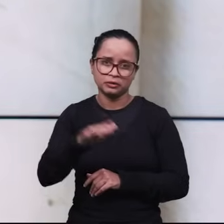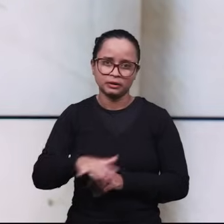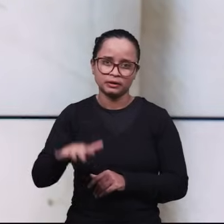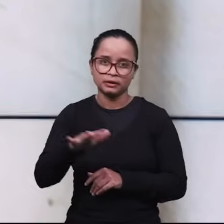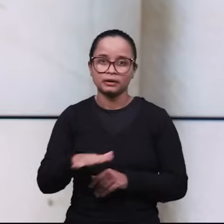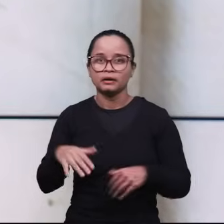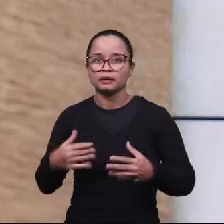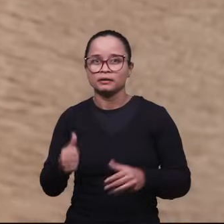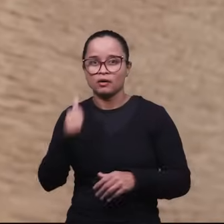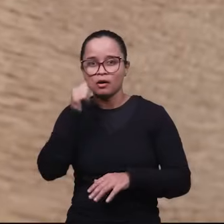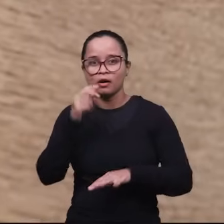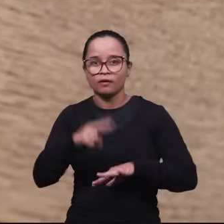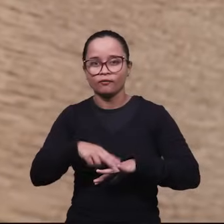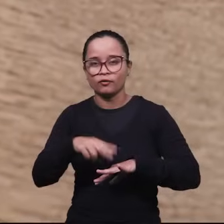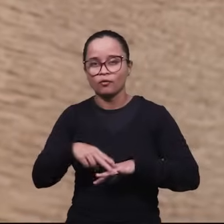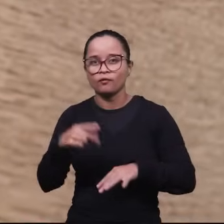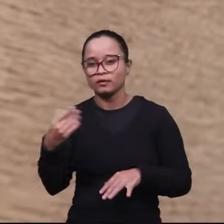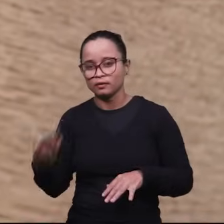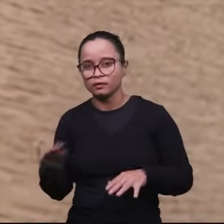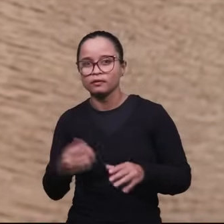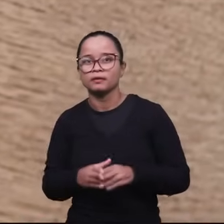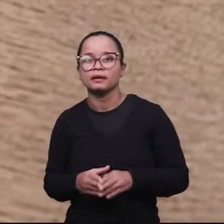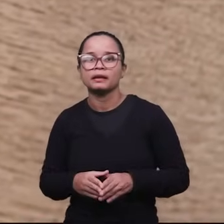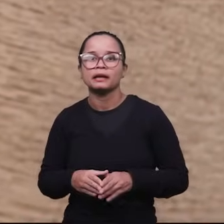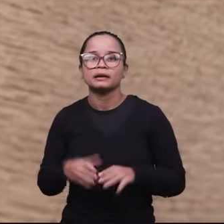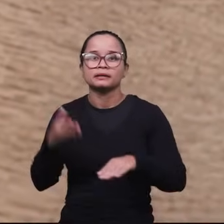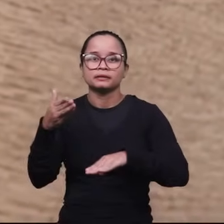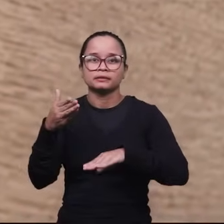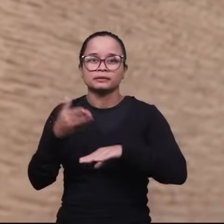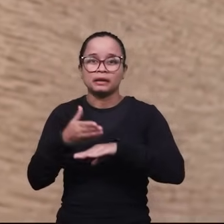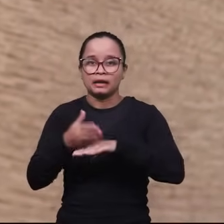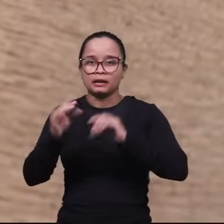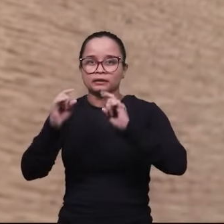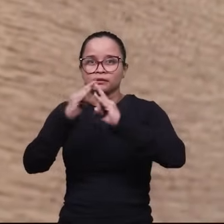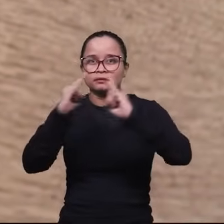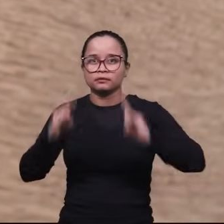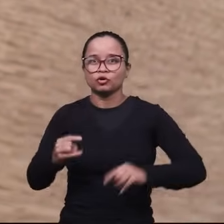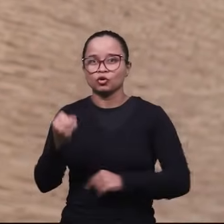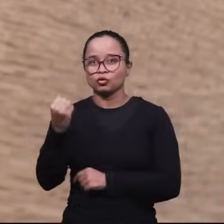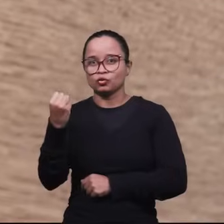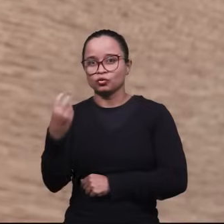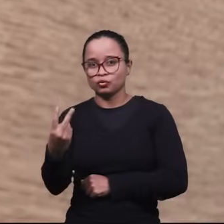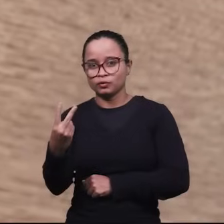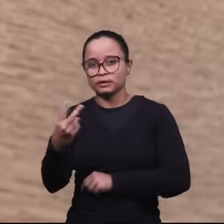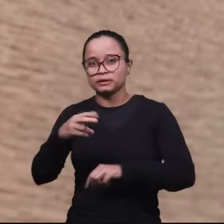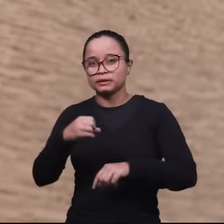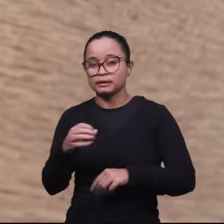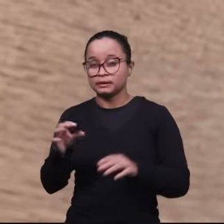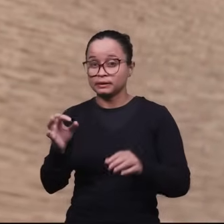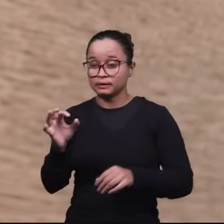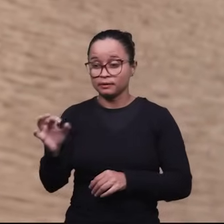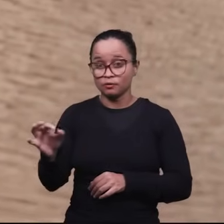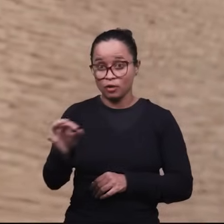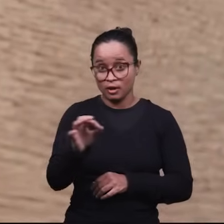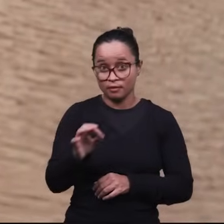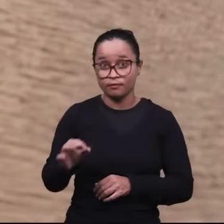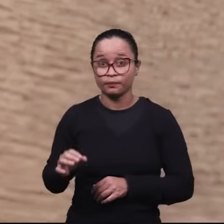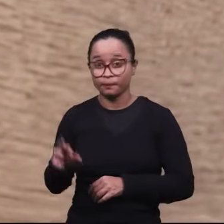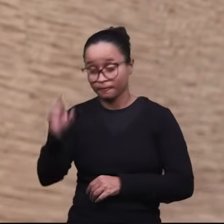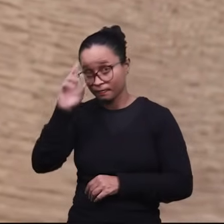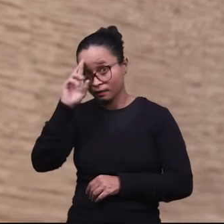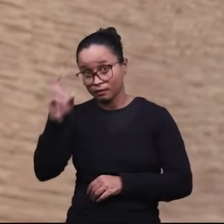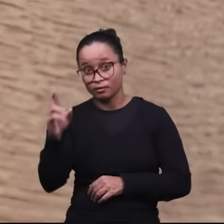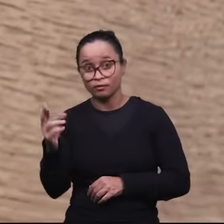ela colocou lá no cestinho da entrada do templo 2 dessas moedas e o Senhor disse